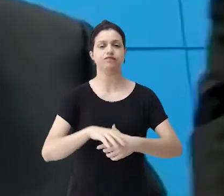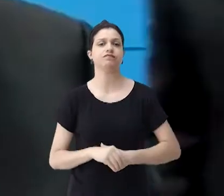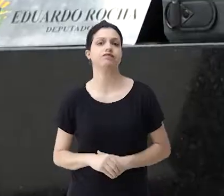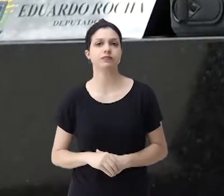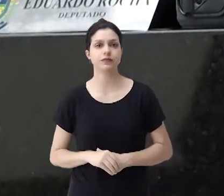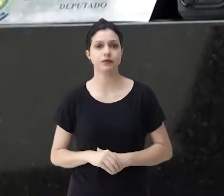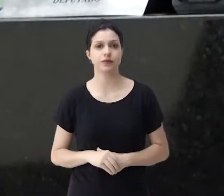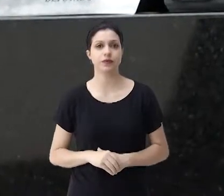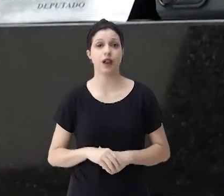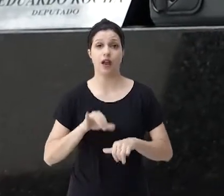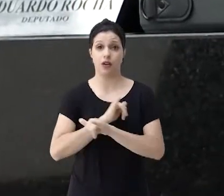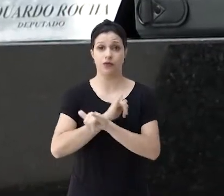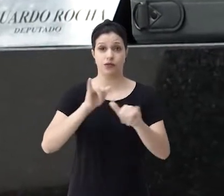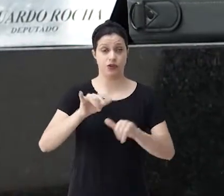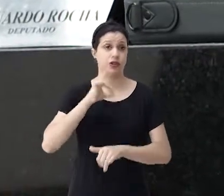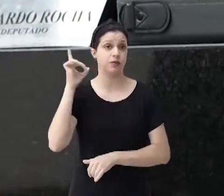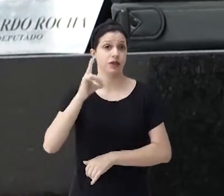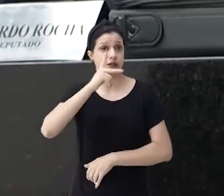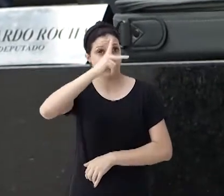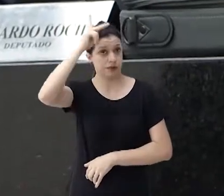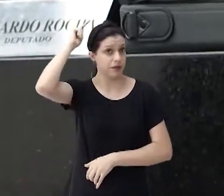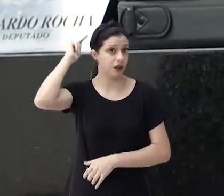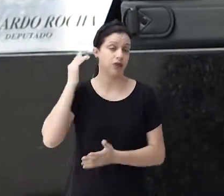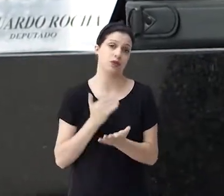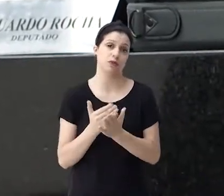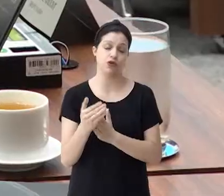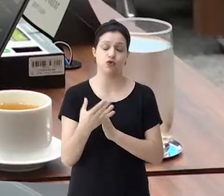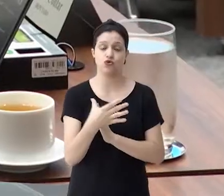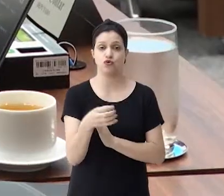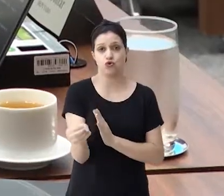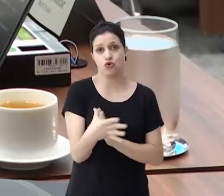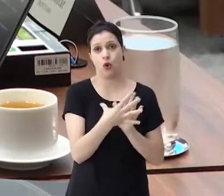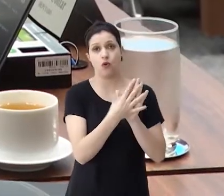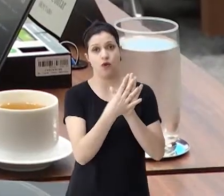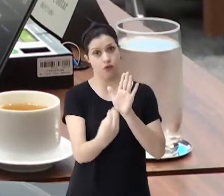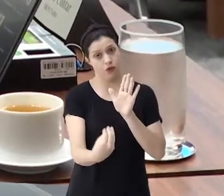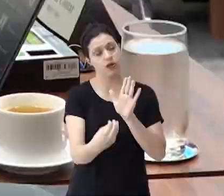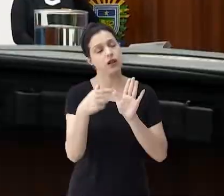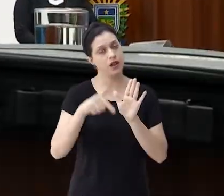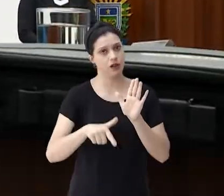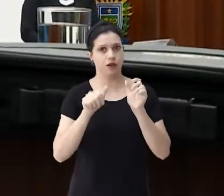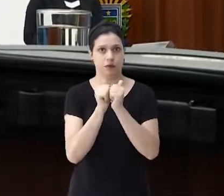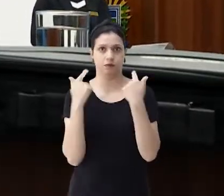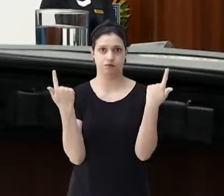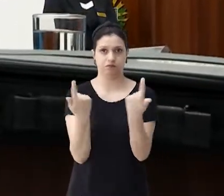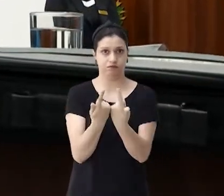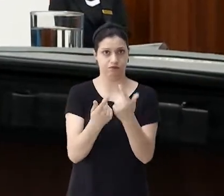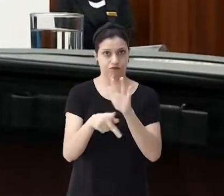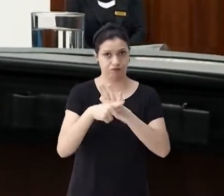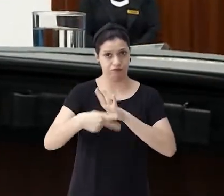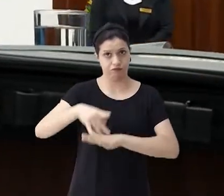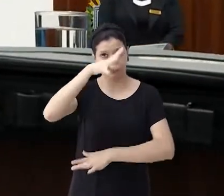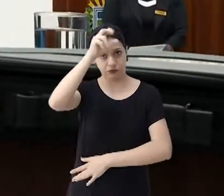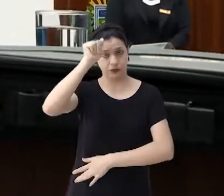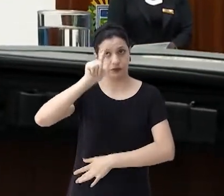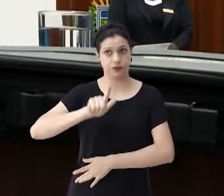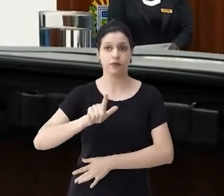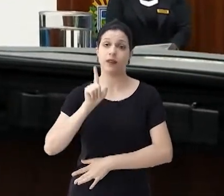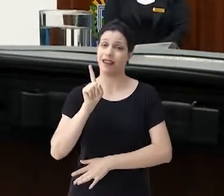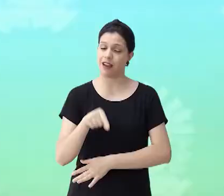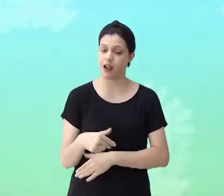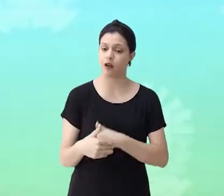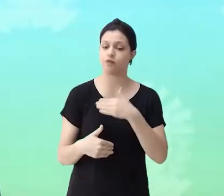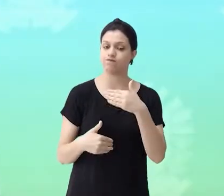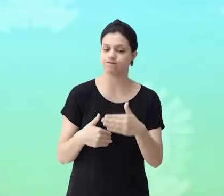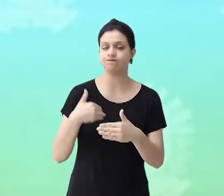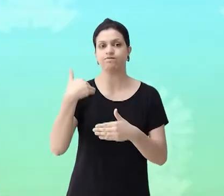presencial. O anúncio do presidente da Alemes, deputado Paulo Correia, deu início a um novo modelo adotado pela Assembleia Legislativa de Mato Grosso do